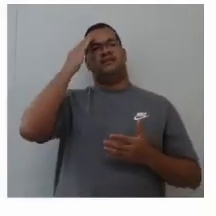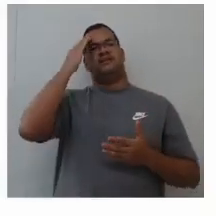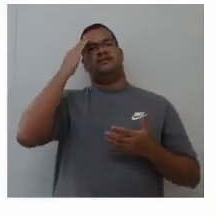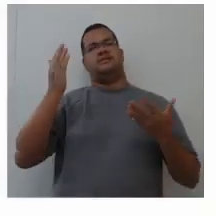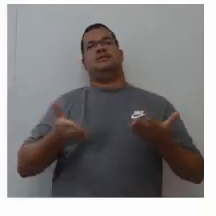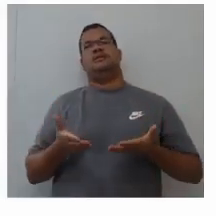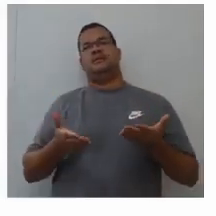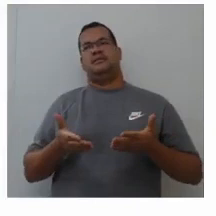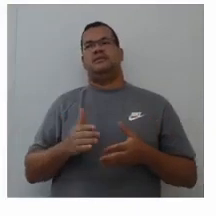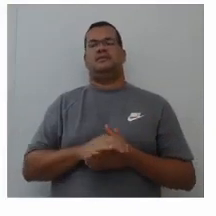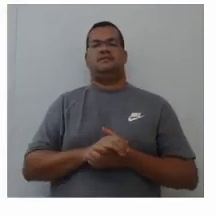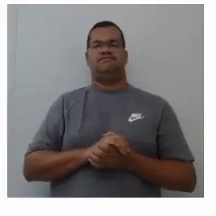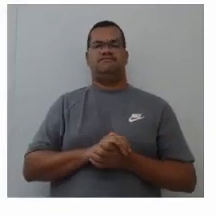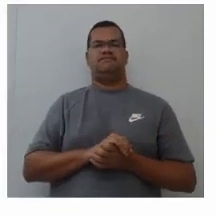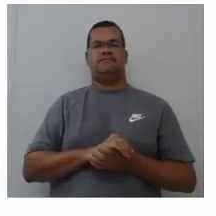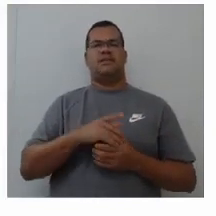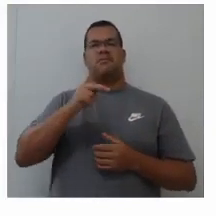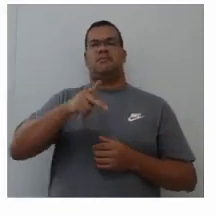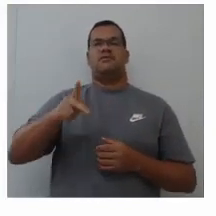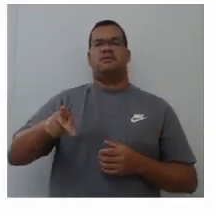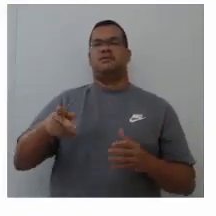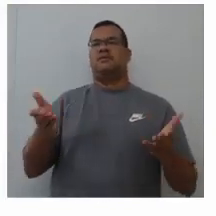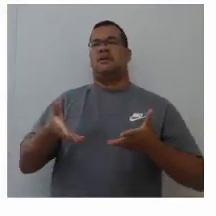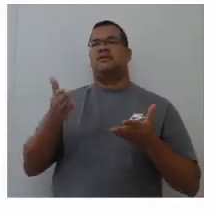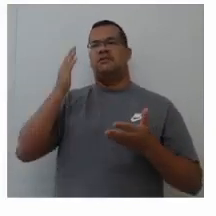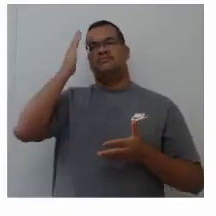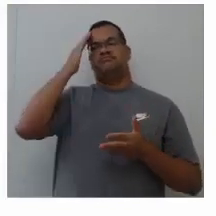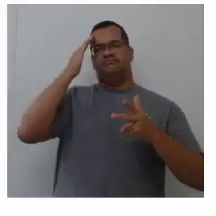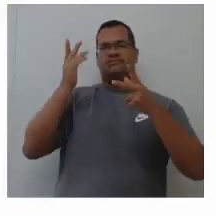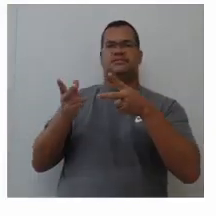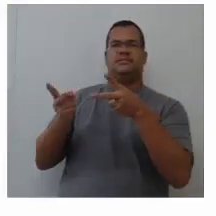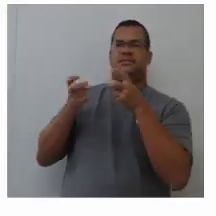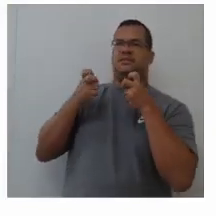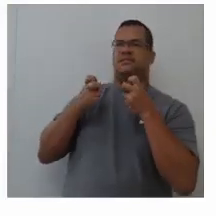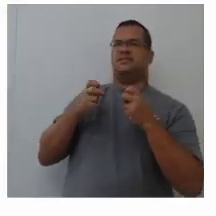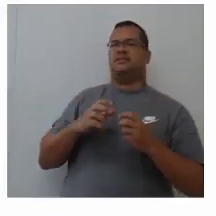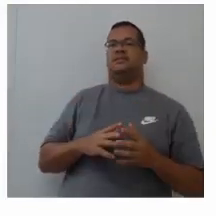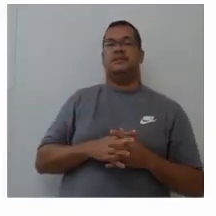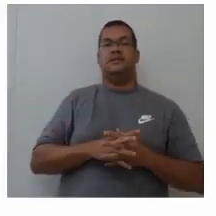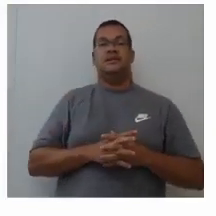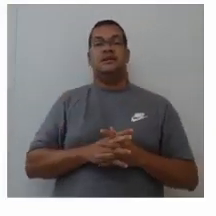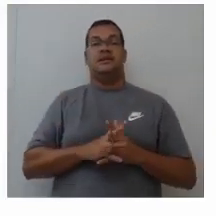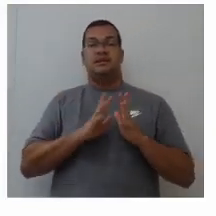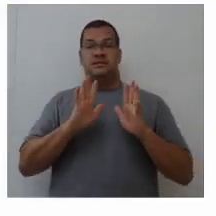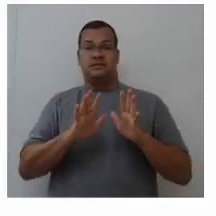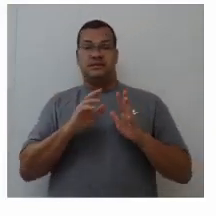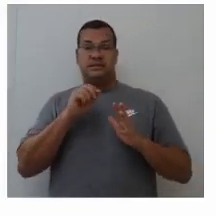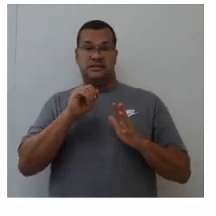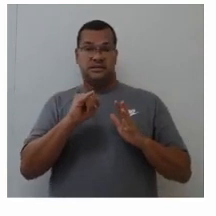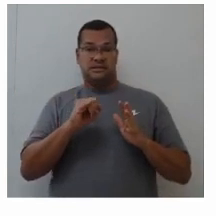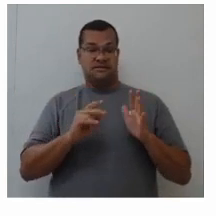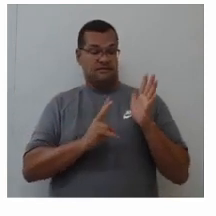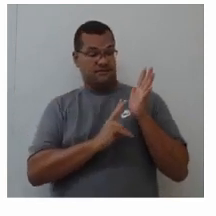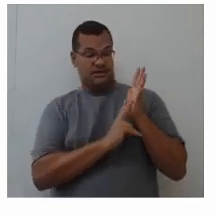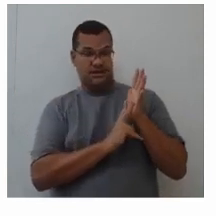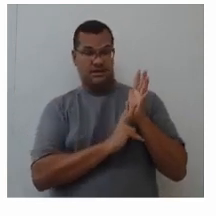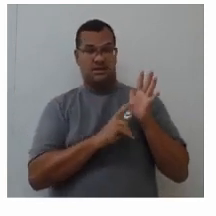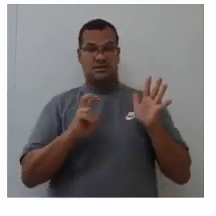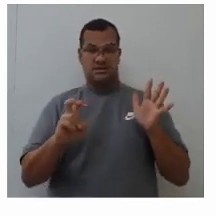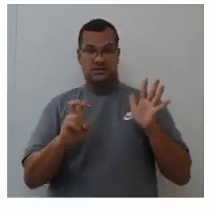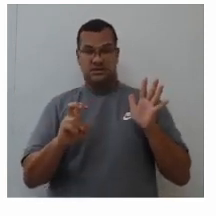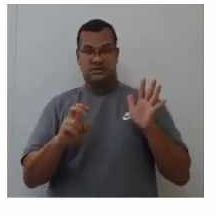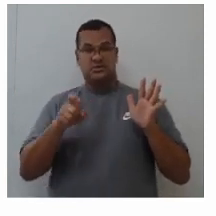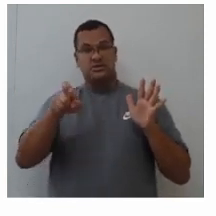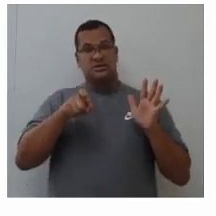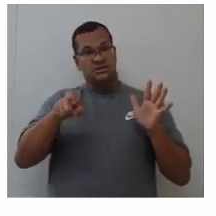agora. Entendi. Professor, agora eu saquei. Então, quer dizer que se V é 5, então X